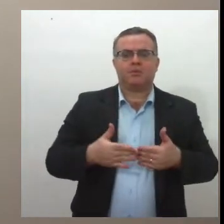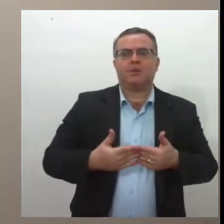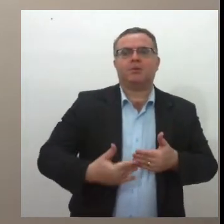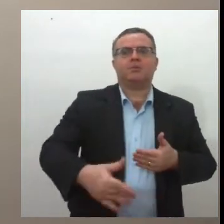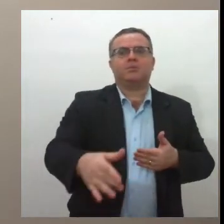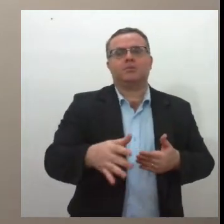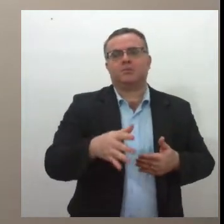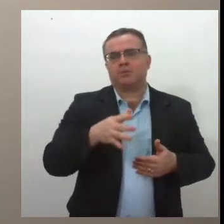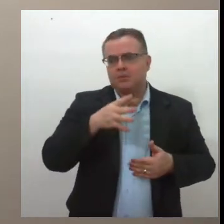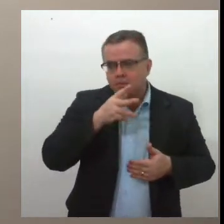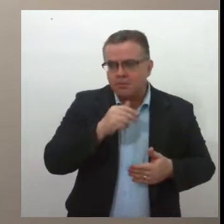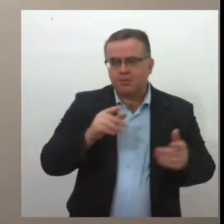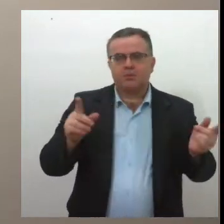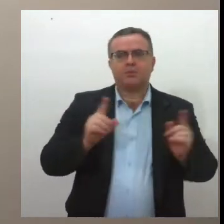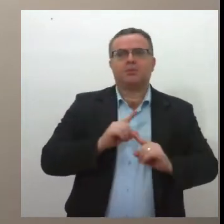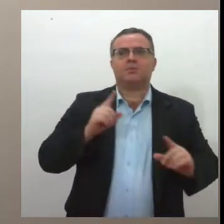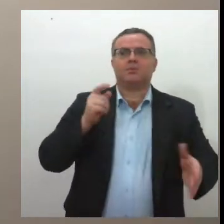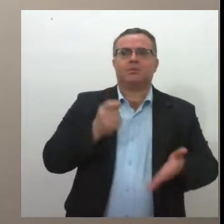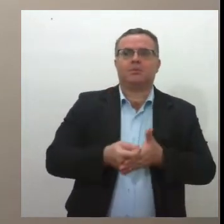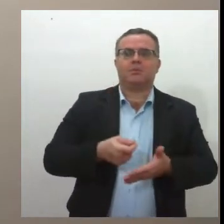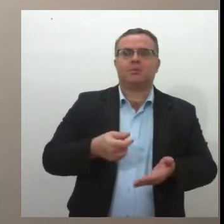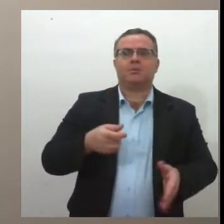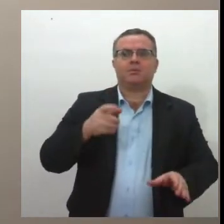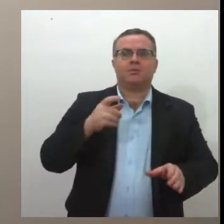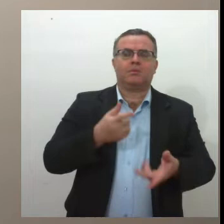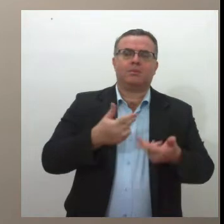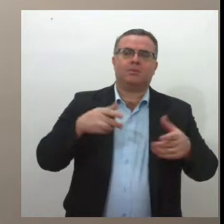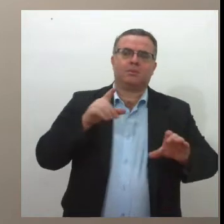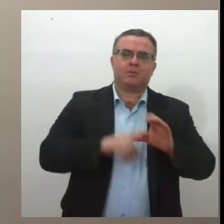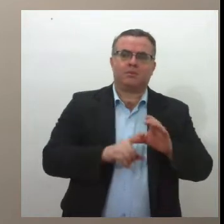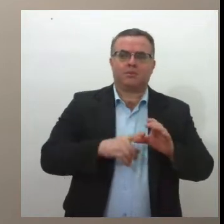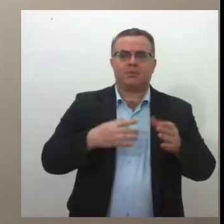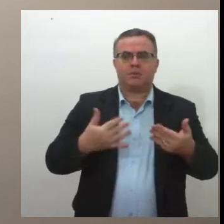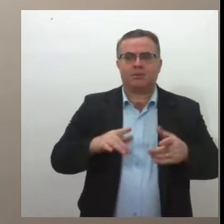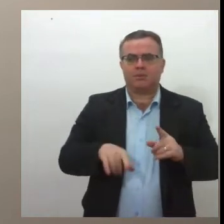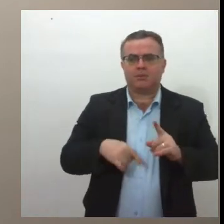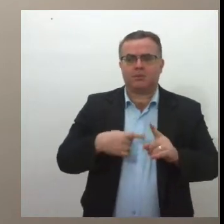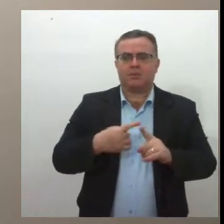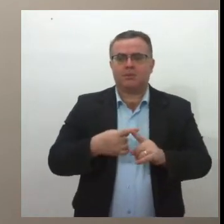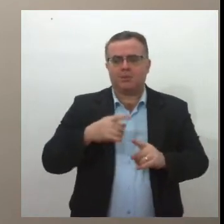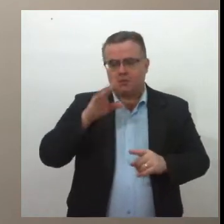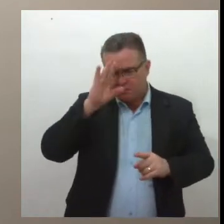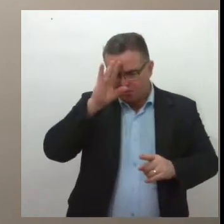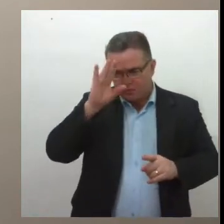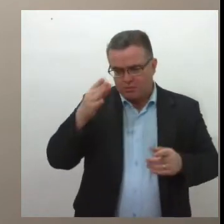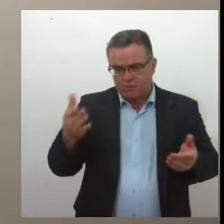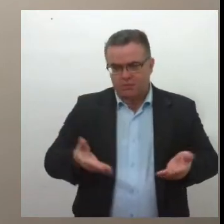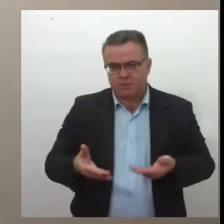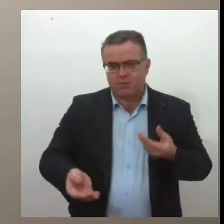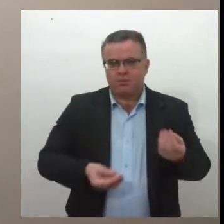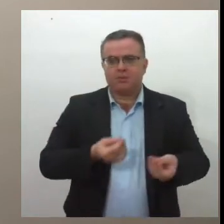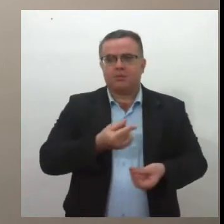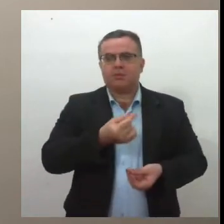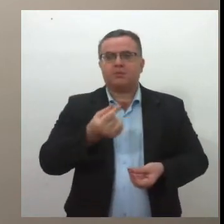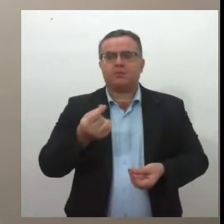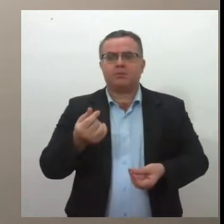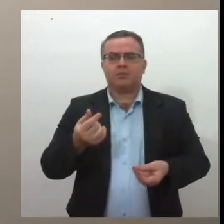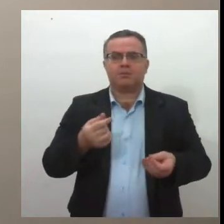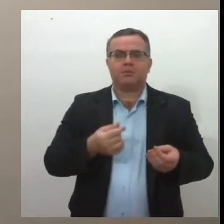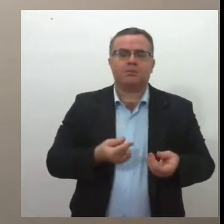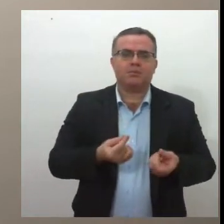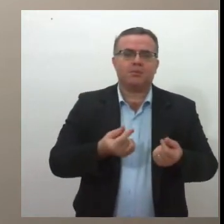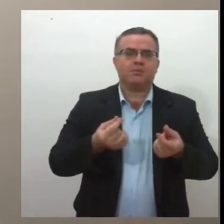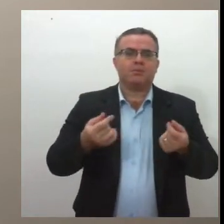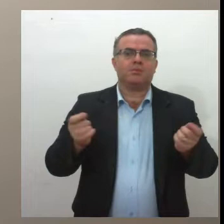para quitar essas suas dívidas, esses juros aumenta. E principalmente na hora de fazer o consumo, fazer a pesquisa de preços. Aproveitar esses momentos